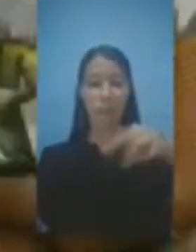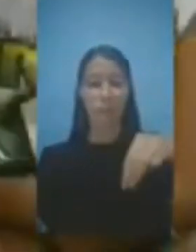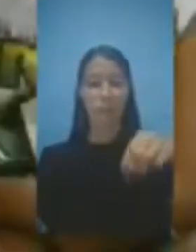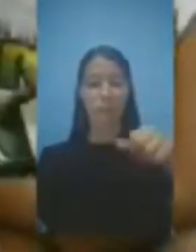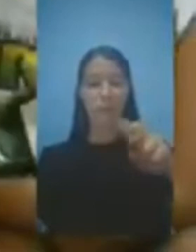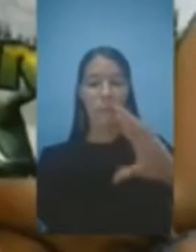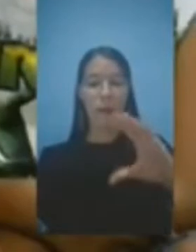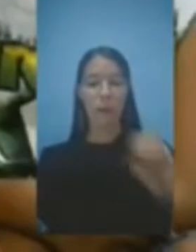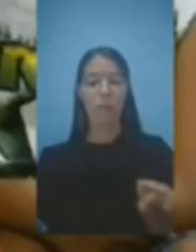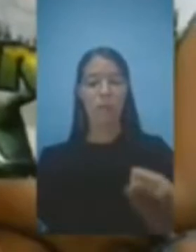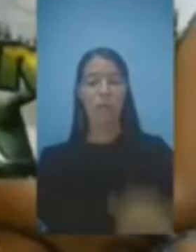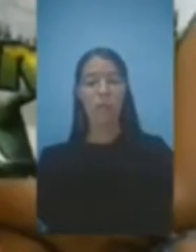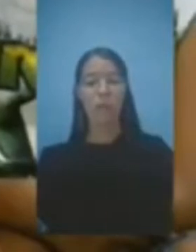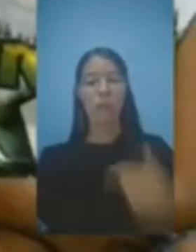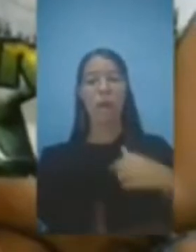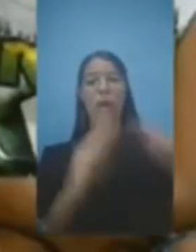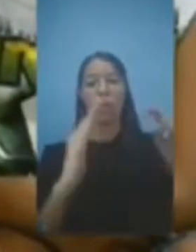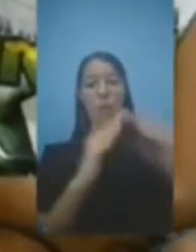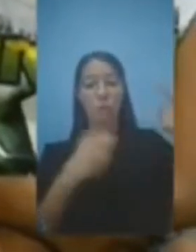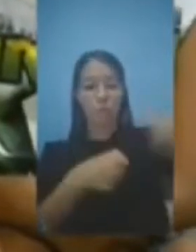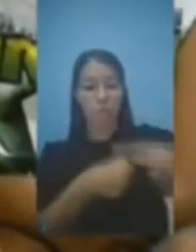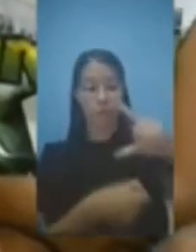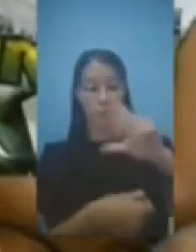São Marcos, Jerene Lembra de Oliveira.